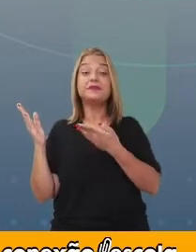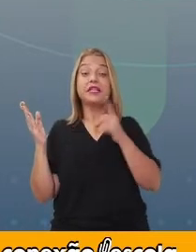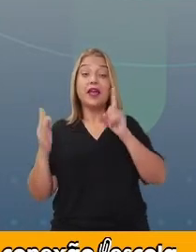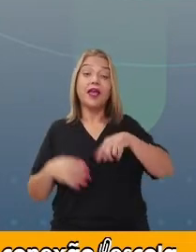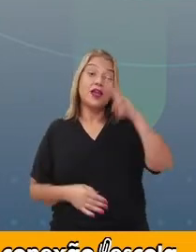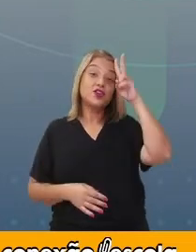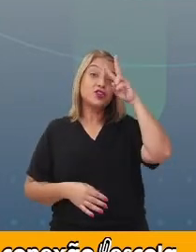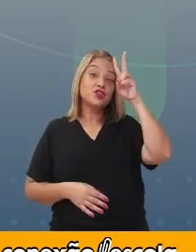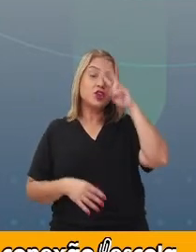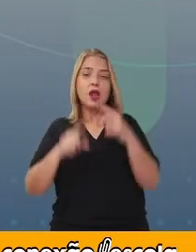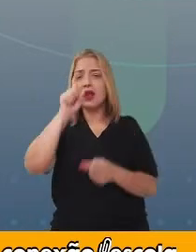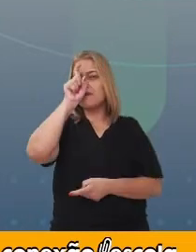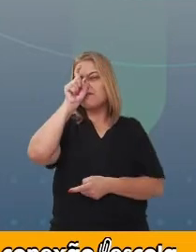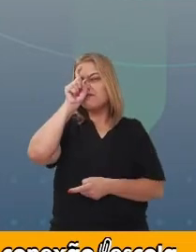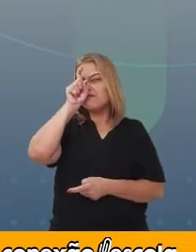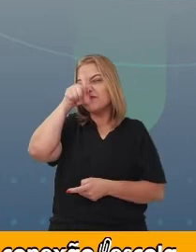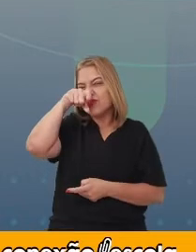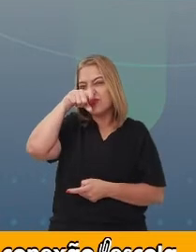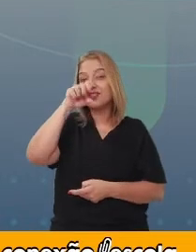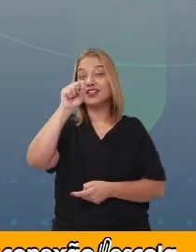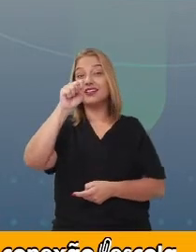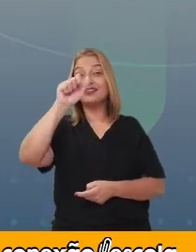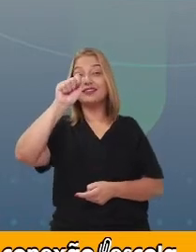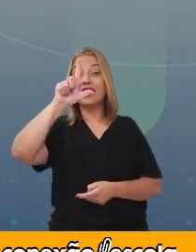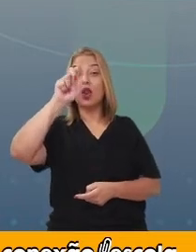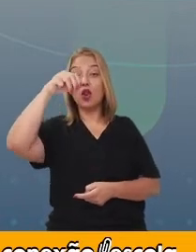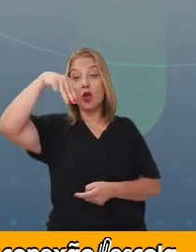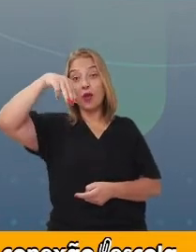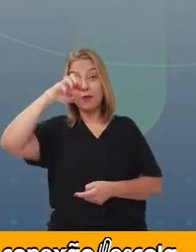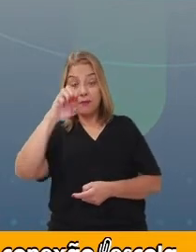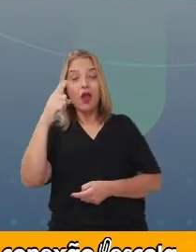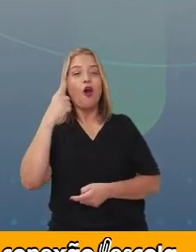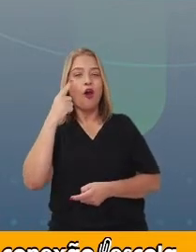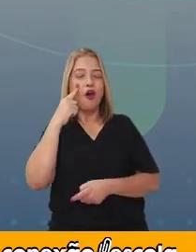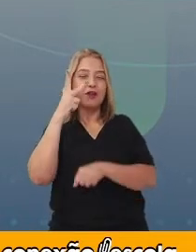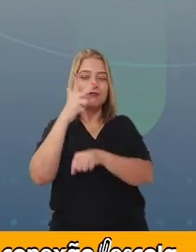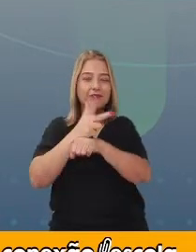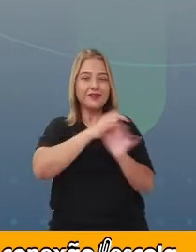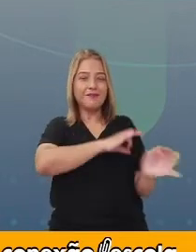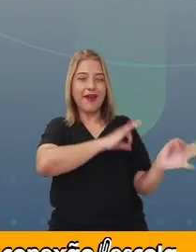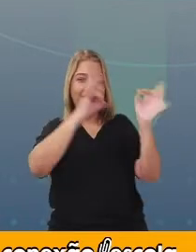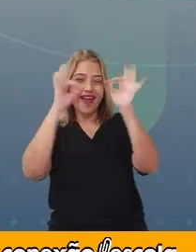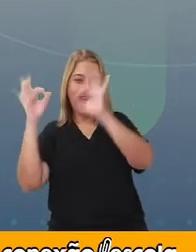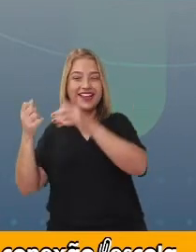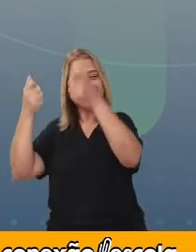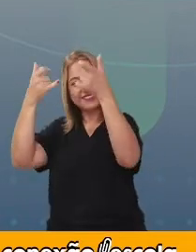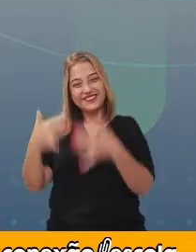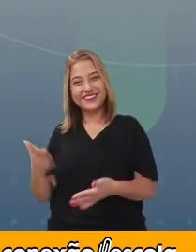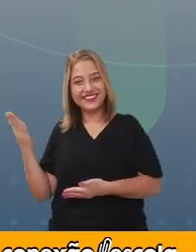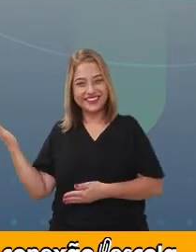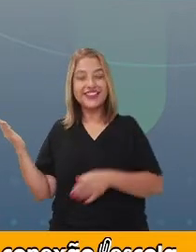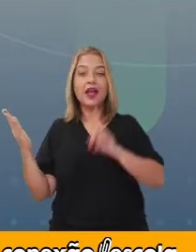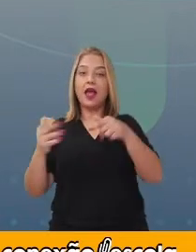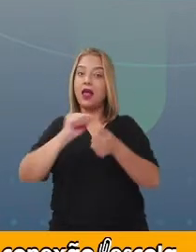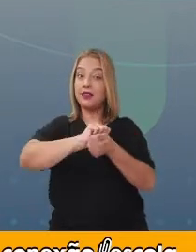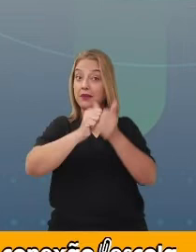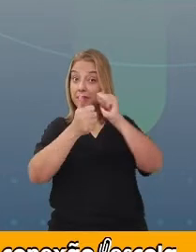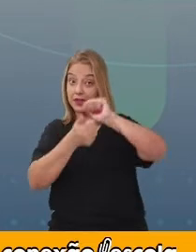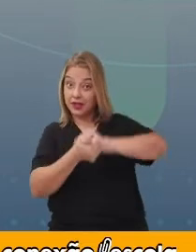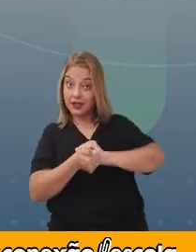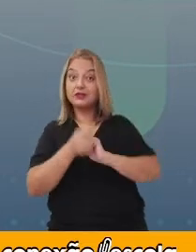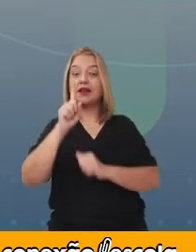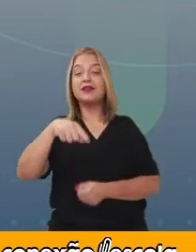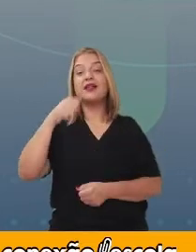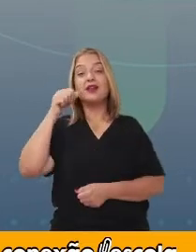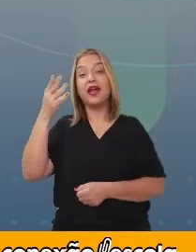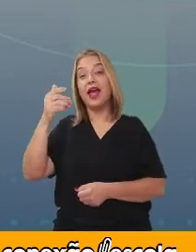da bruxa Salomé. E nós veremos um vídeo com essa história. Uma adaptação feita de